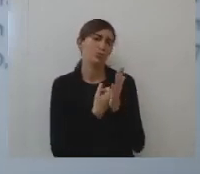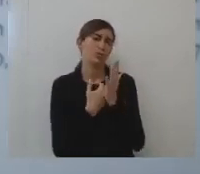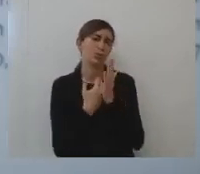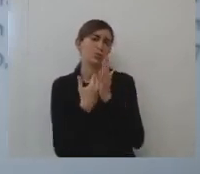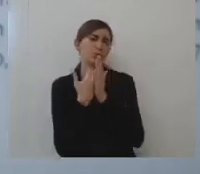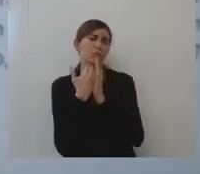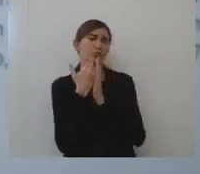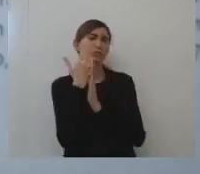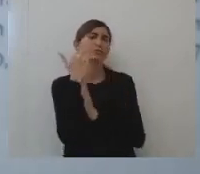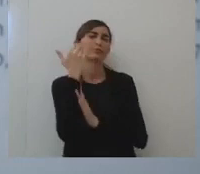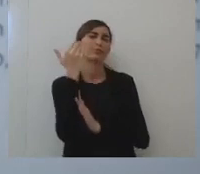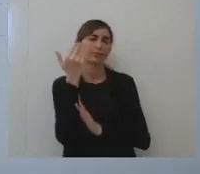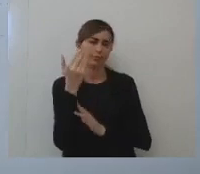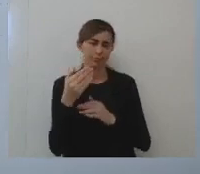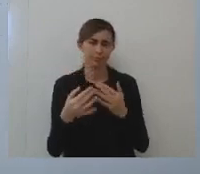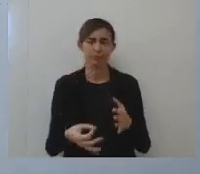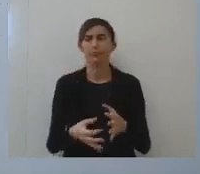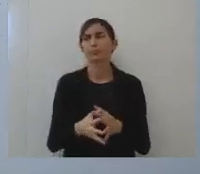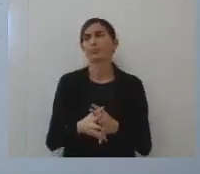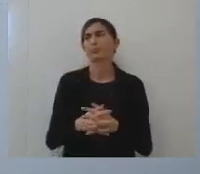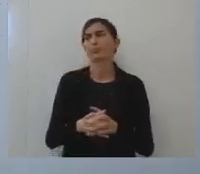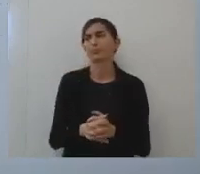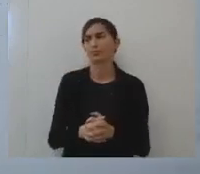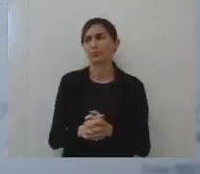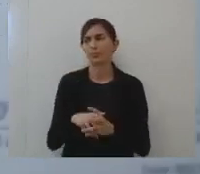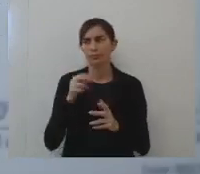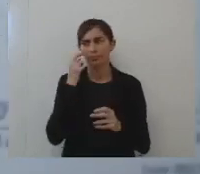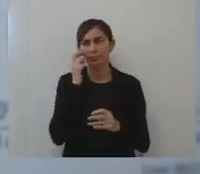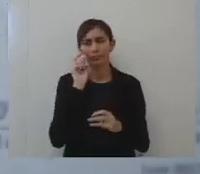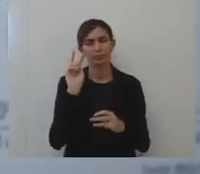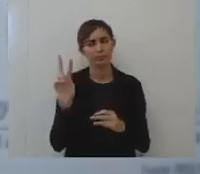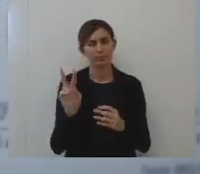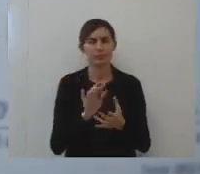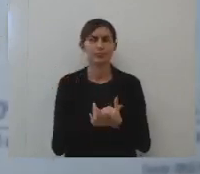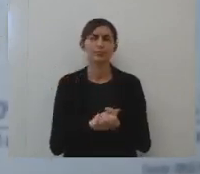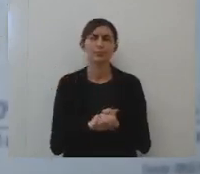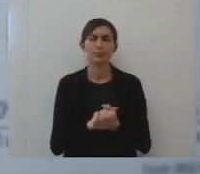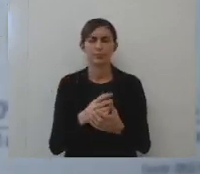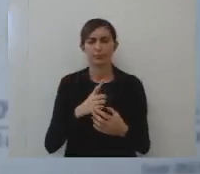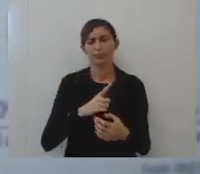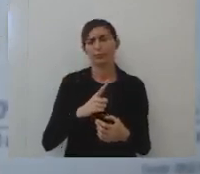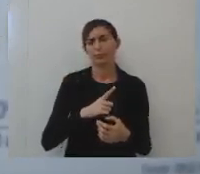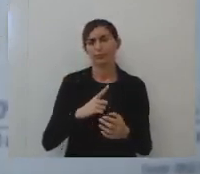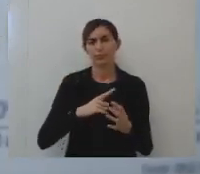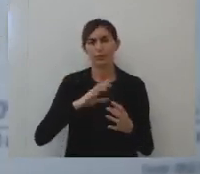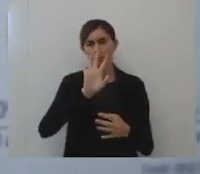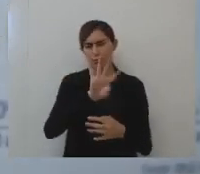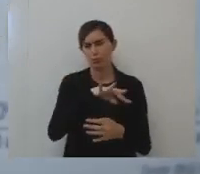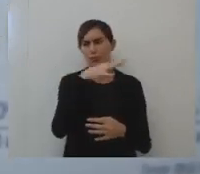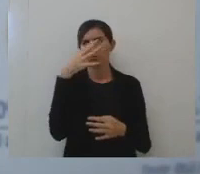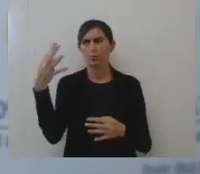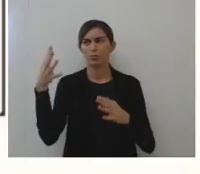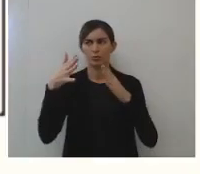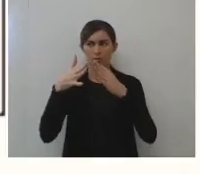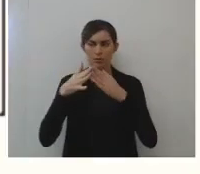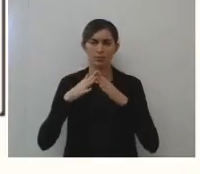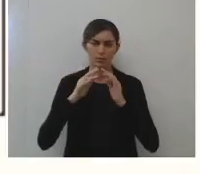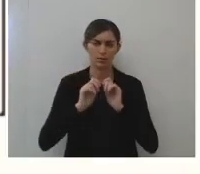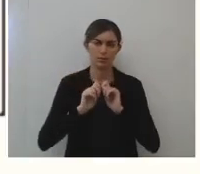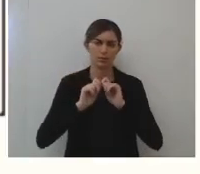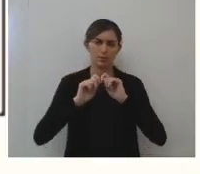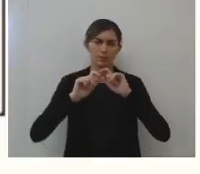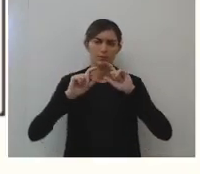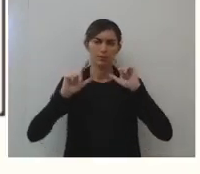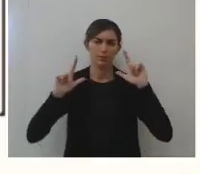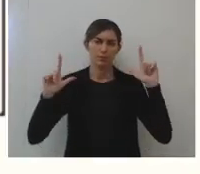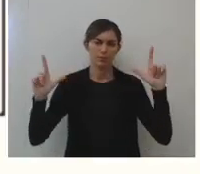a aumentar, tá certo? Vamos para cá. A gente tem aqui um gráfico, aí eu vou pedir para ampliar essa tela aqui